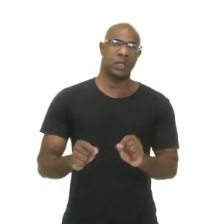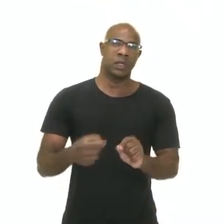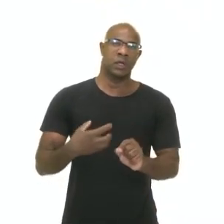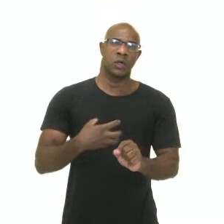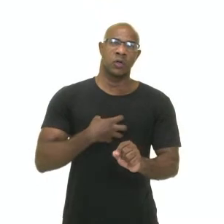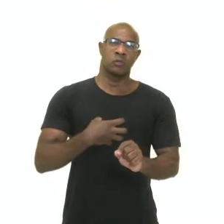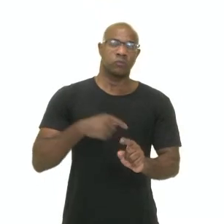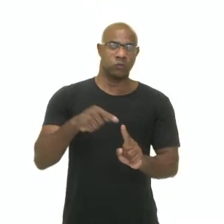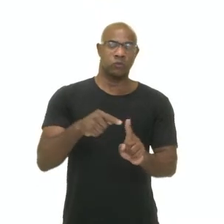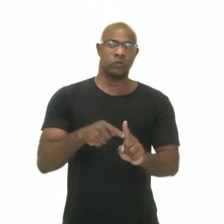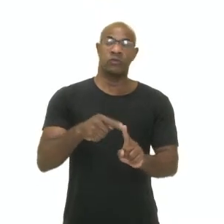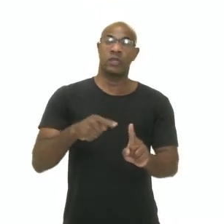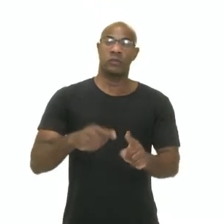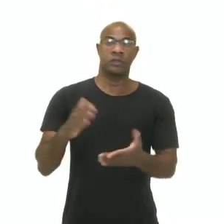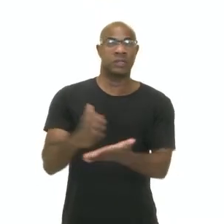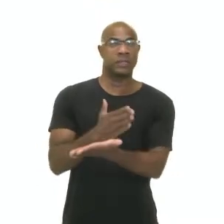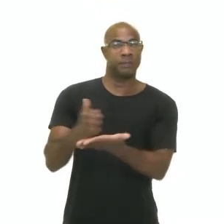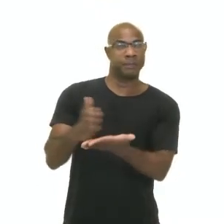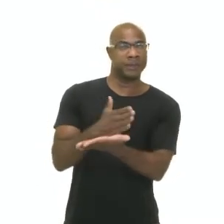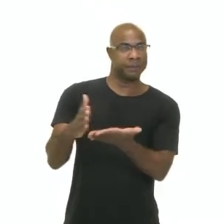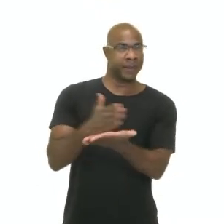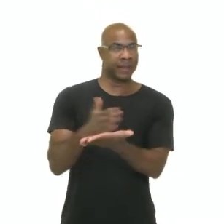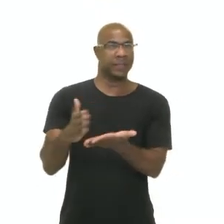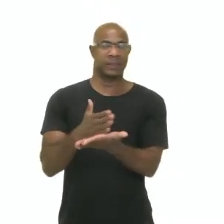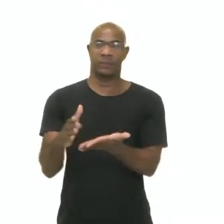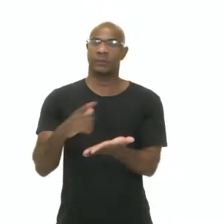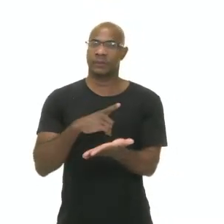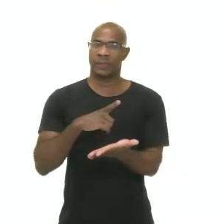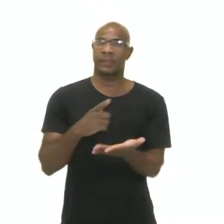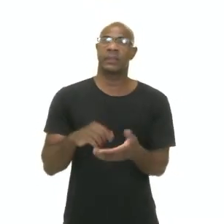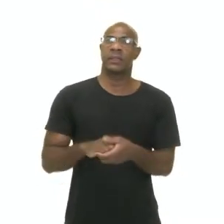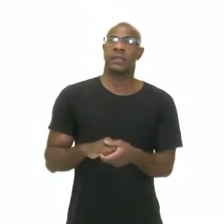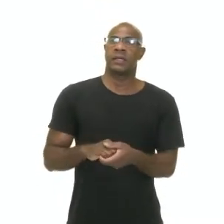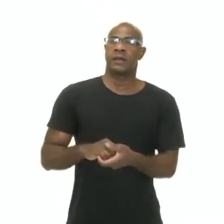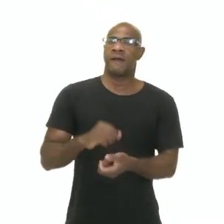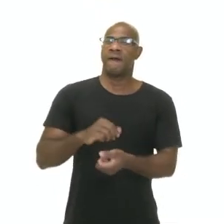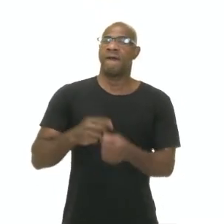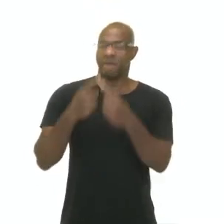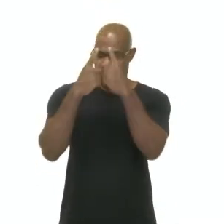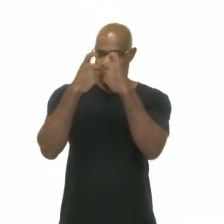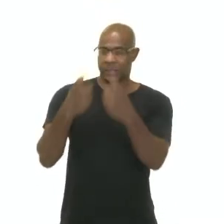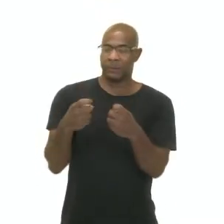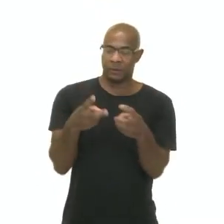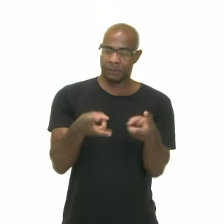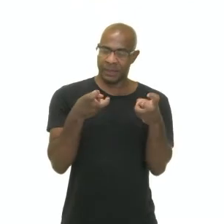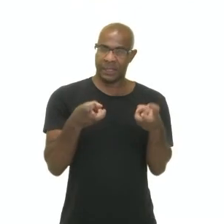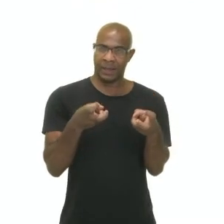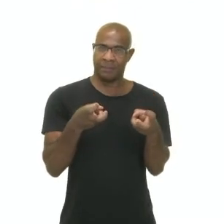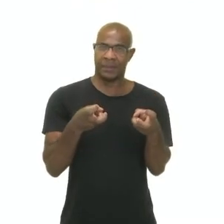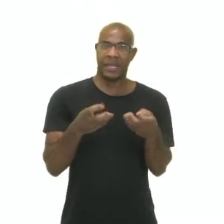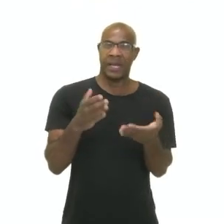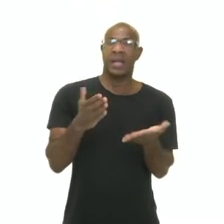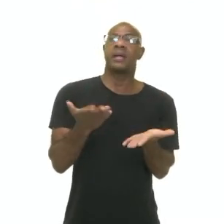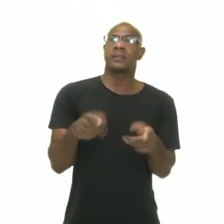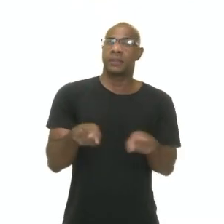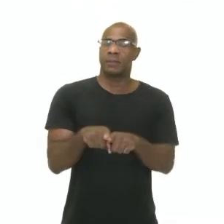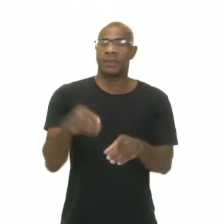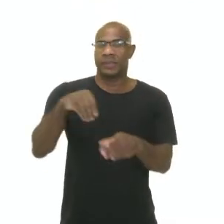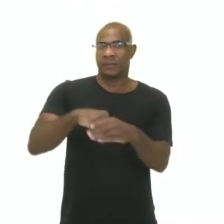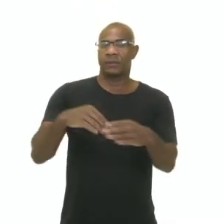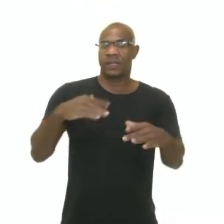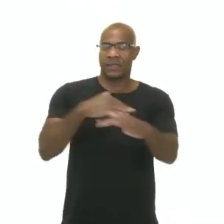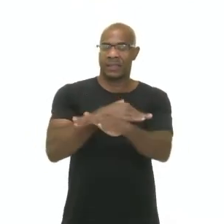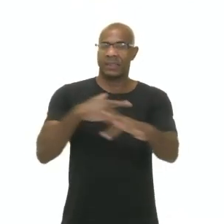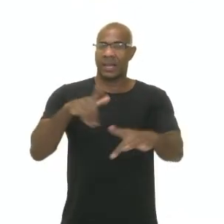de segregação, violências e discriminações perceptíveis nas cidades ou no seu